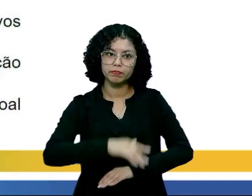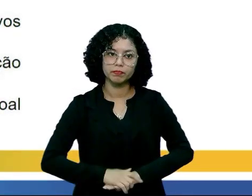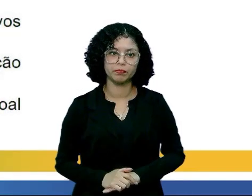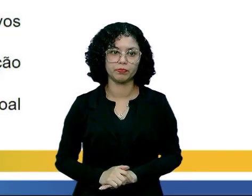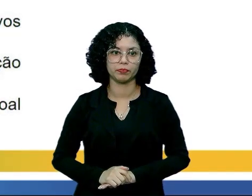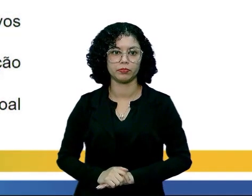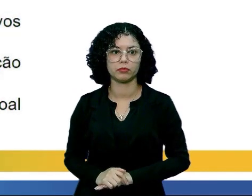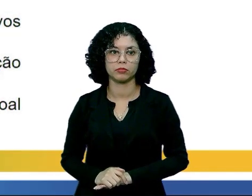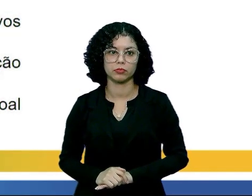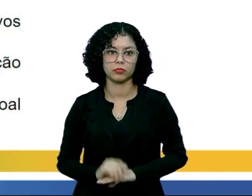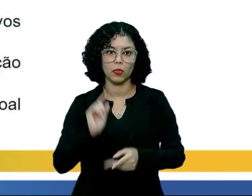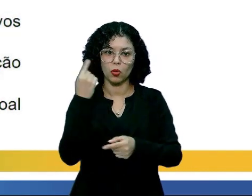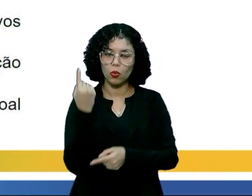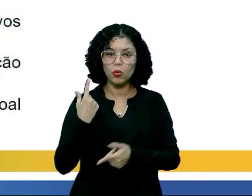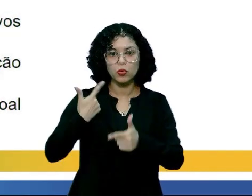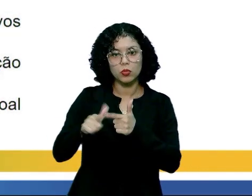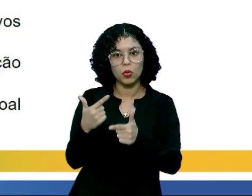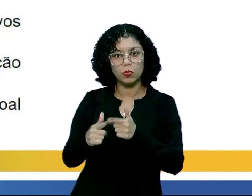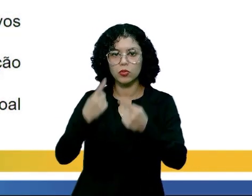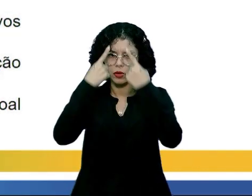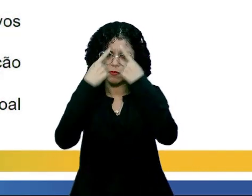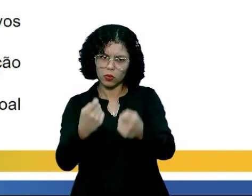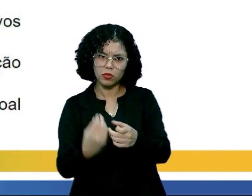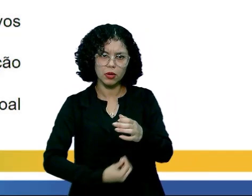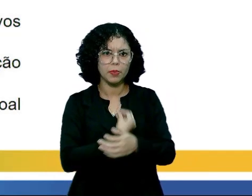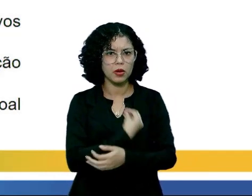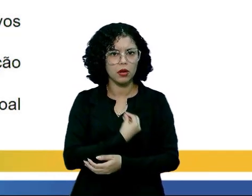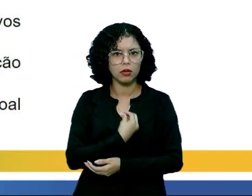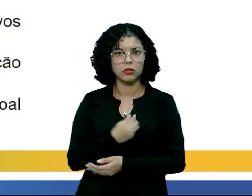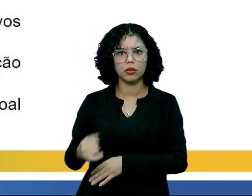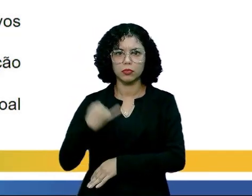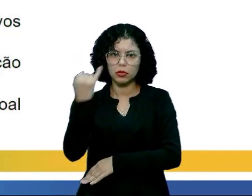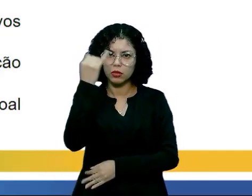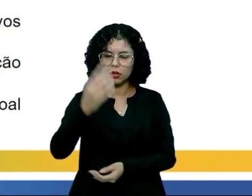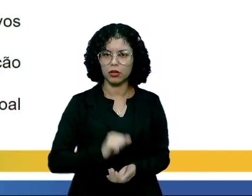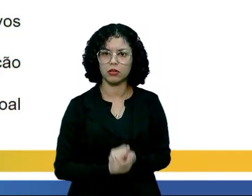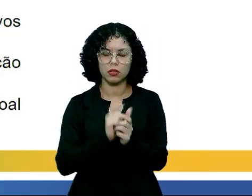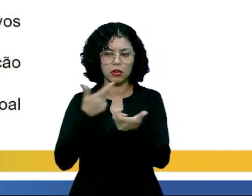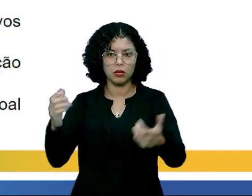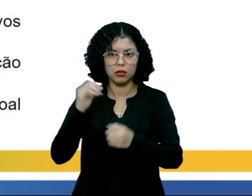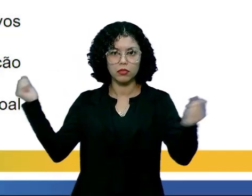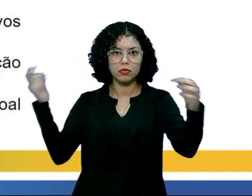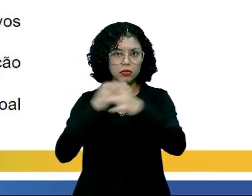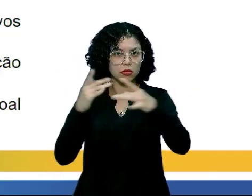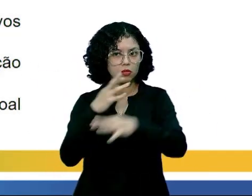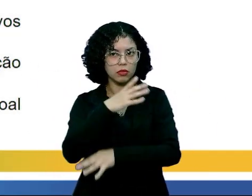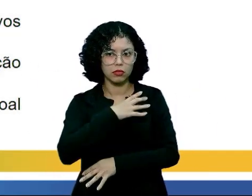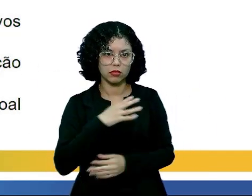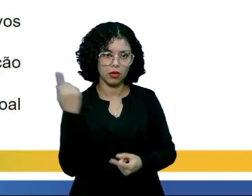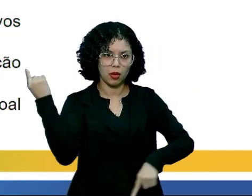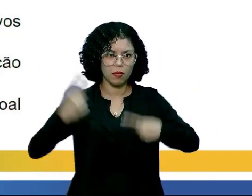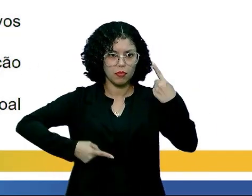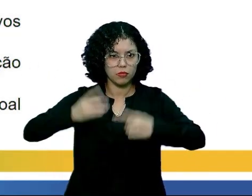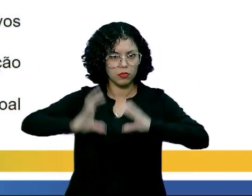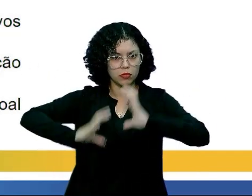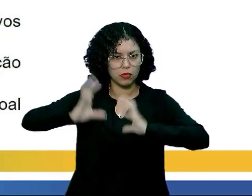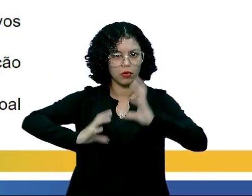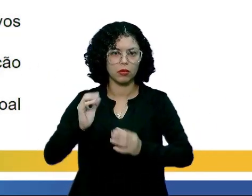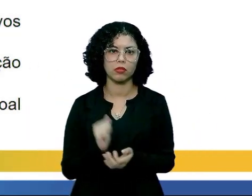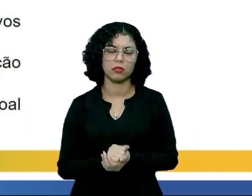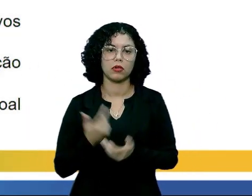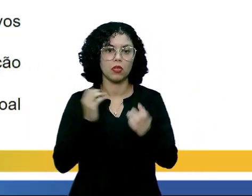ó Um dos problemas da violência que está presente Principalmente nos grandes centros urbanos são as brigas e os